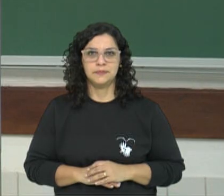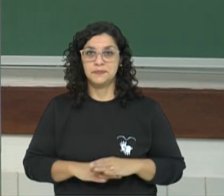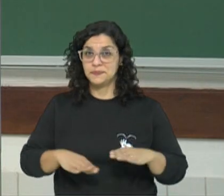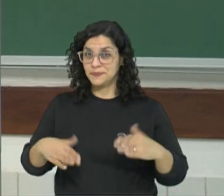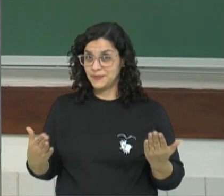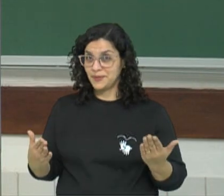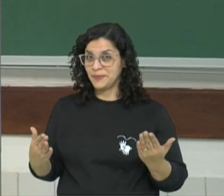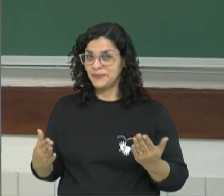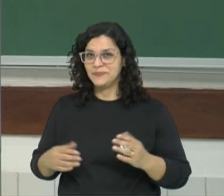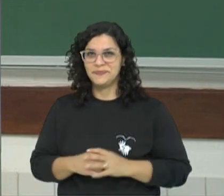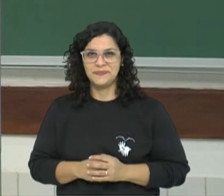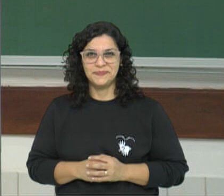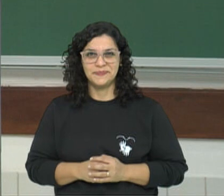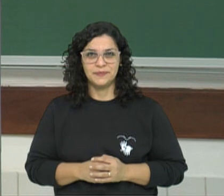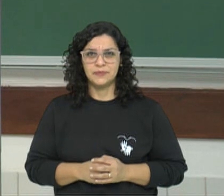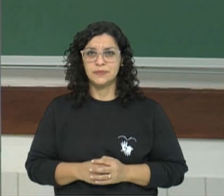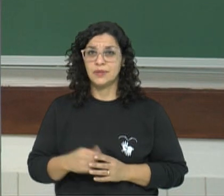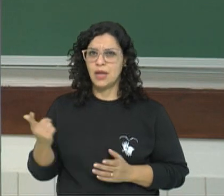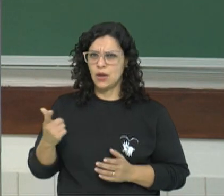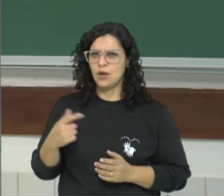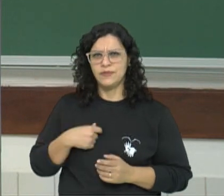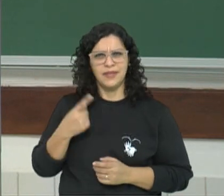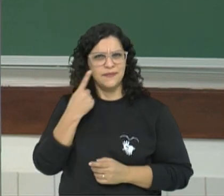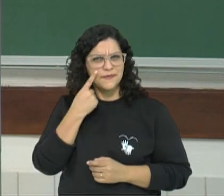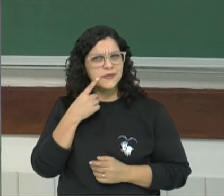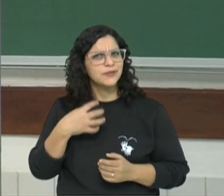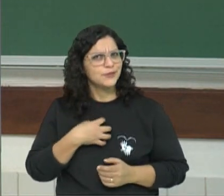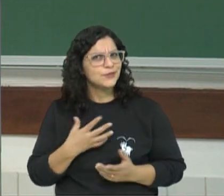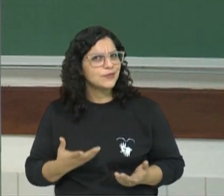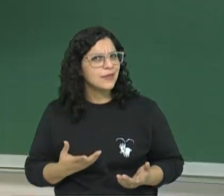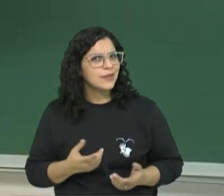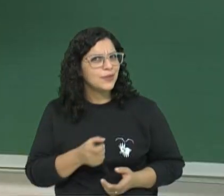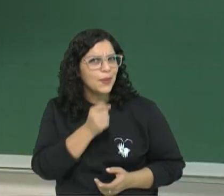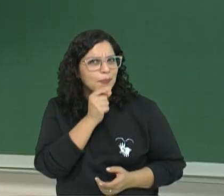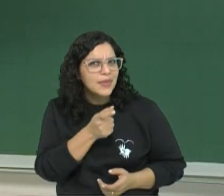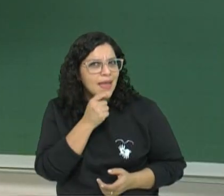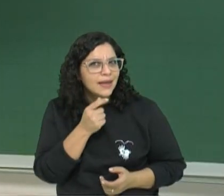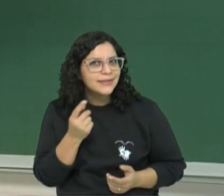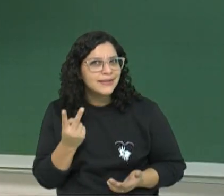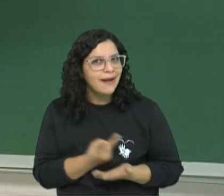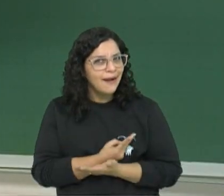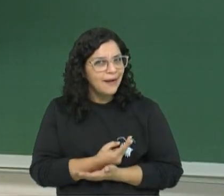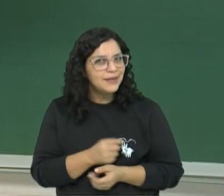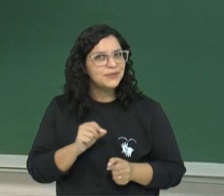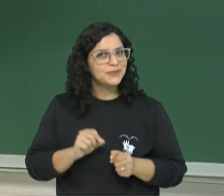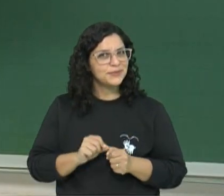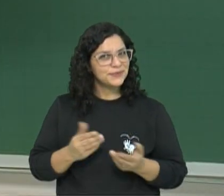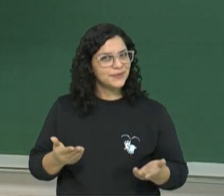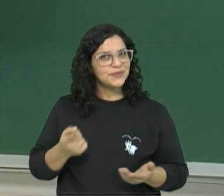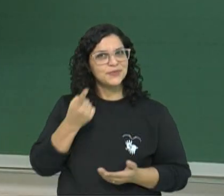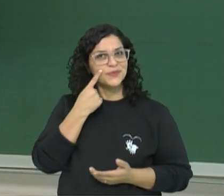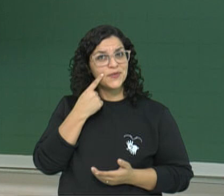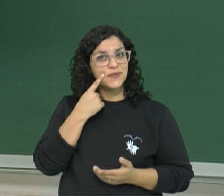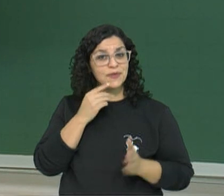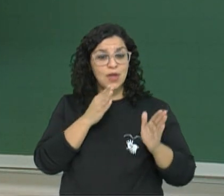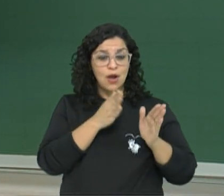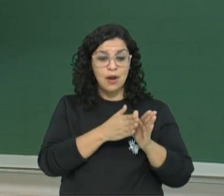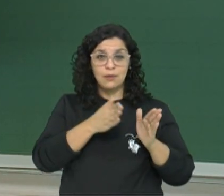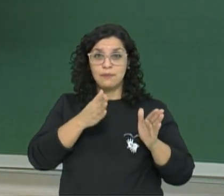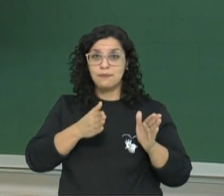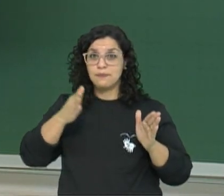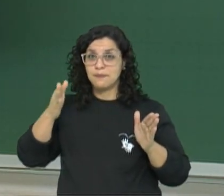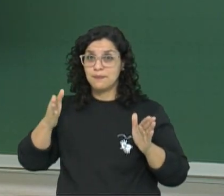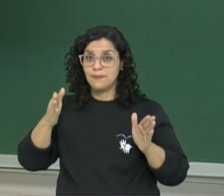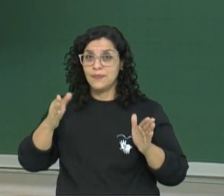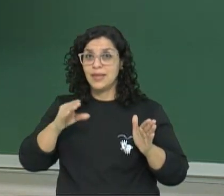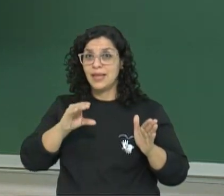E aí, meus queridos, não cai na pegadinha, né? Eu acho que vocês caem na pegadinha aqui, né? Colocar em ordem crescente isso